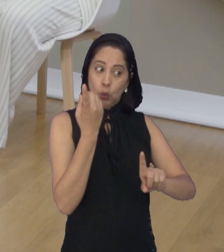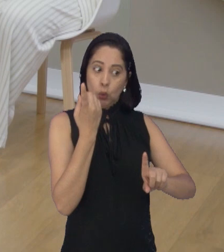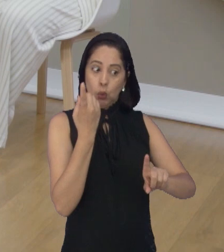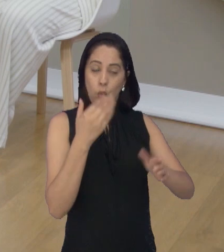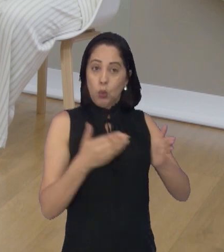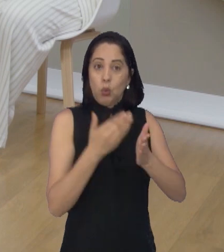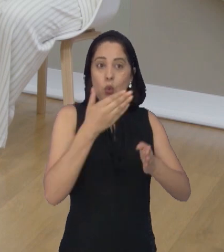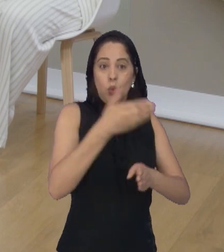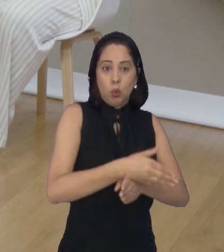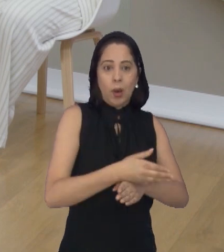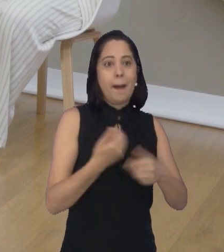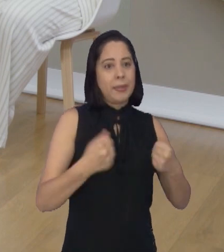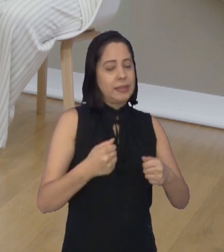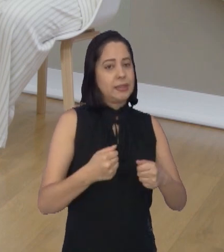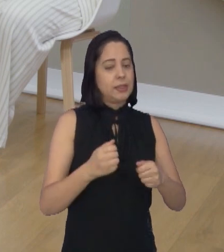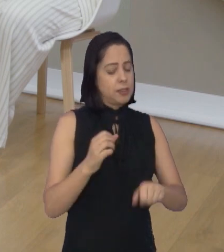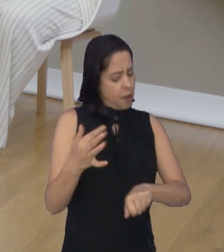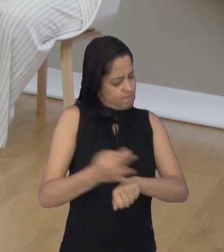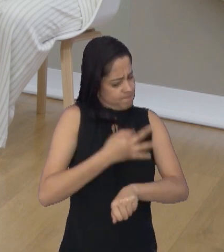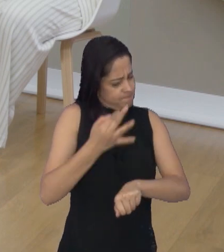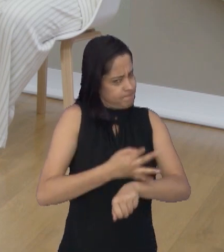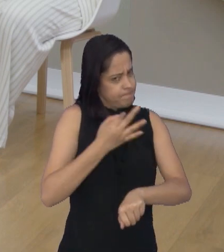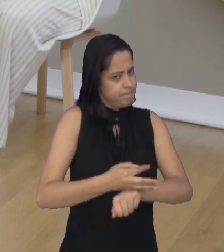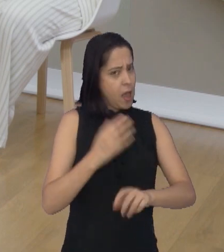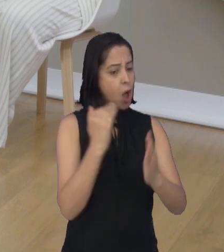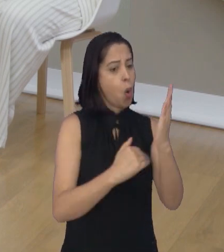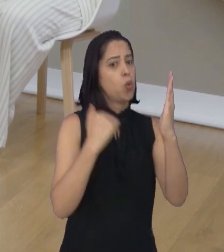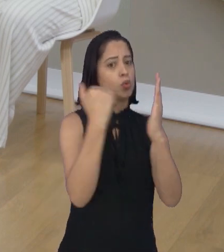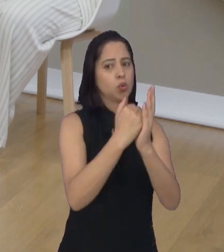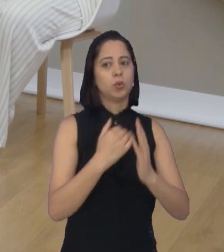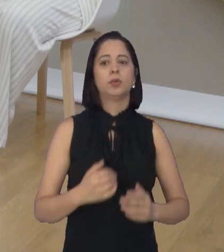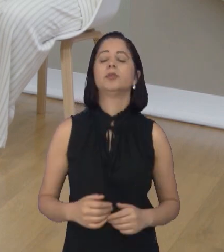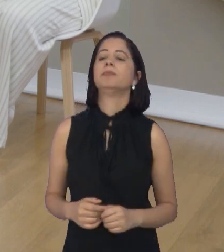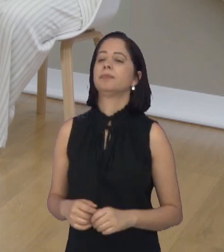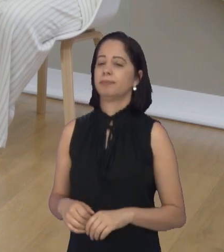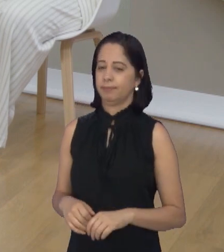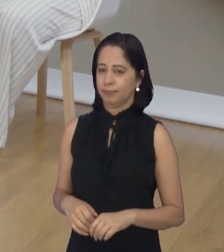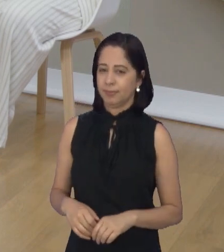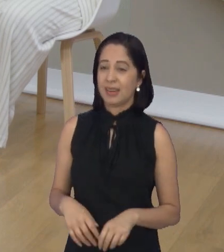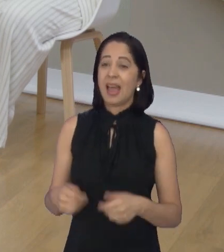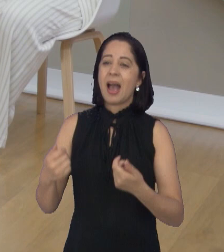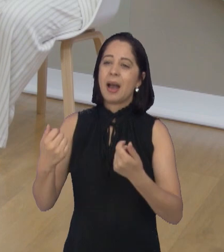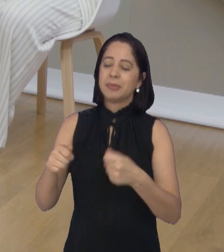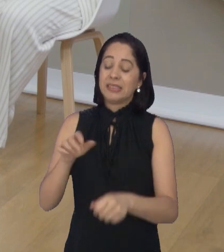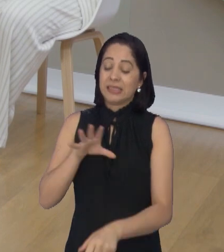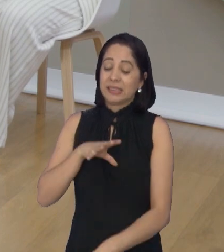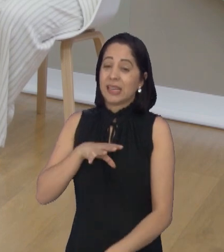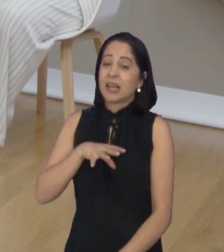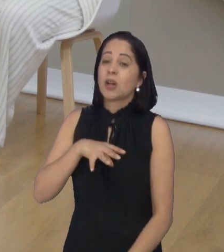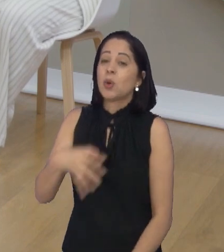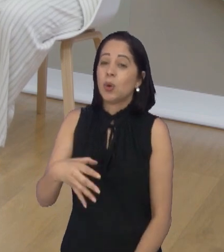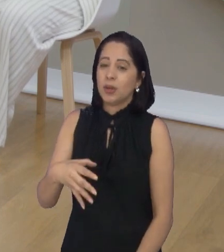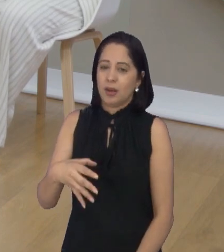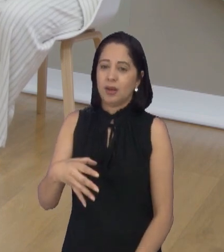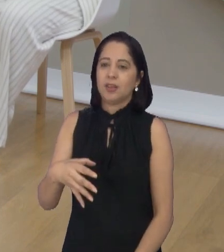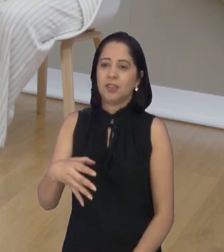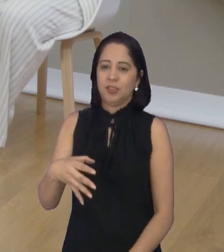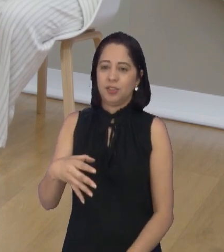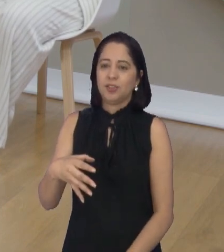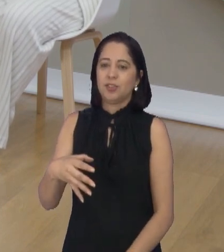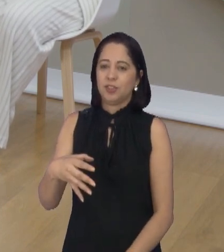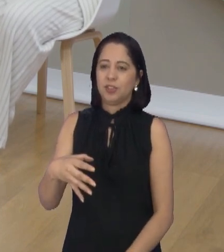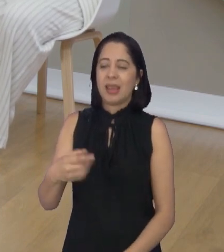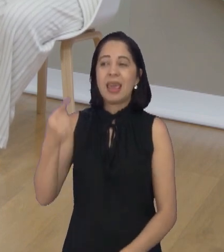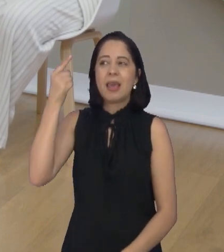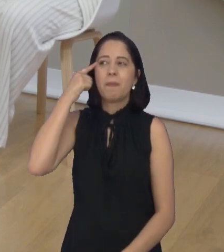ser bastante resiliente, né? Eu acho que a gente precisa encarar a todo momento quais são as situações que trazem